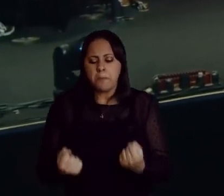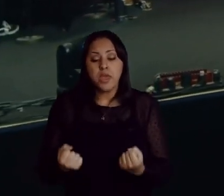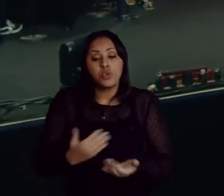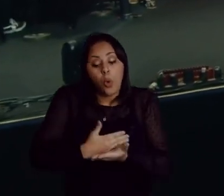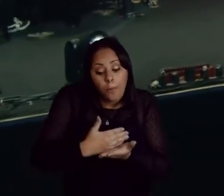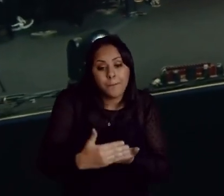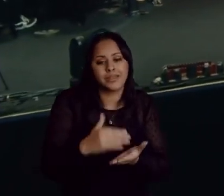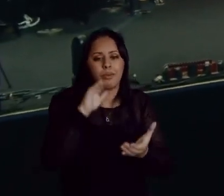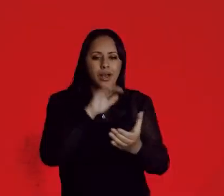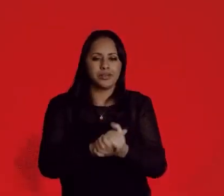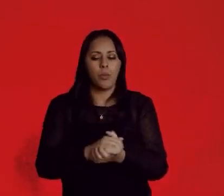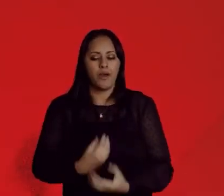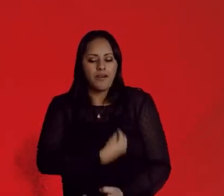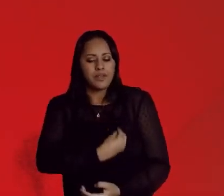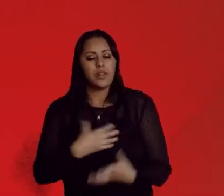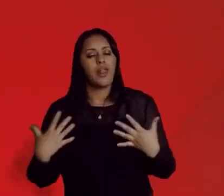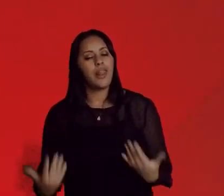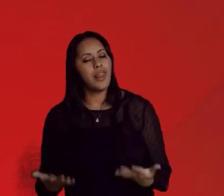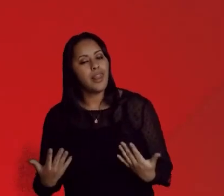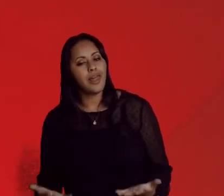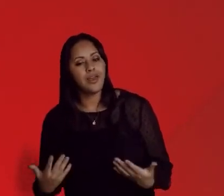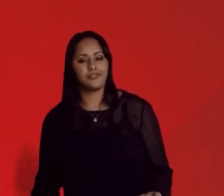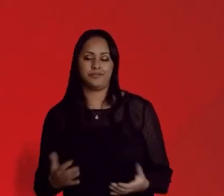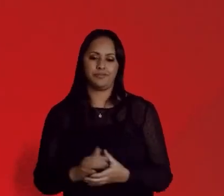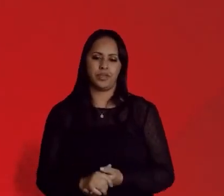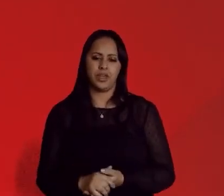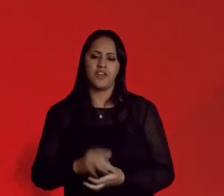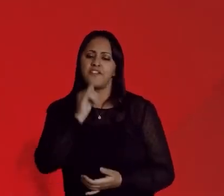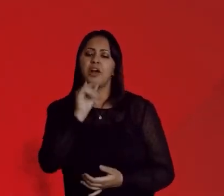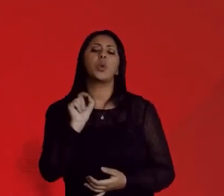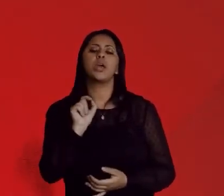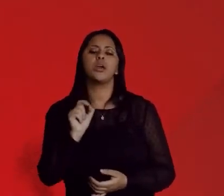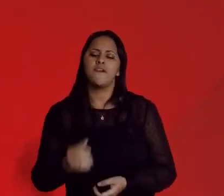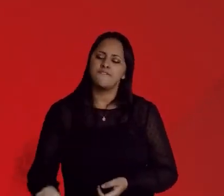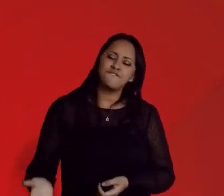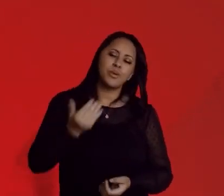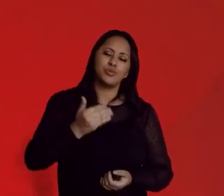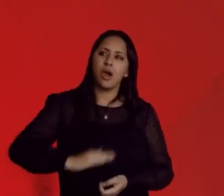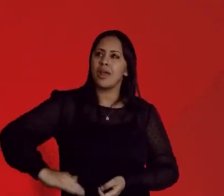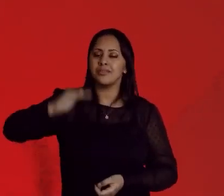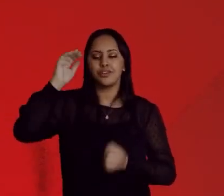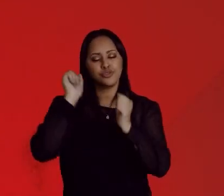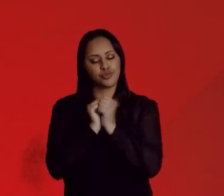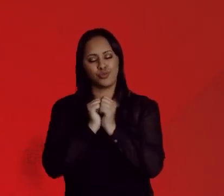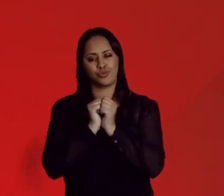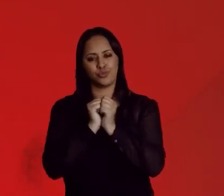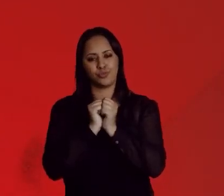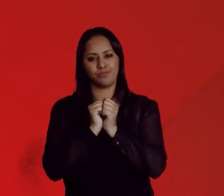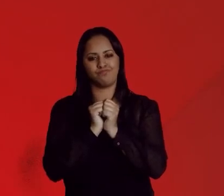como casal, uma vida leve, olhando para um caminho e dizendo, vamos crescer juntos.